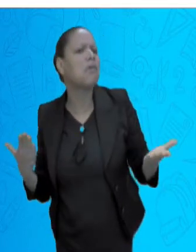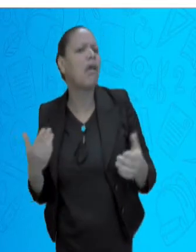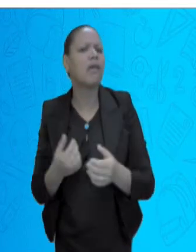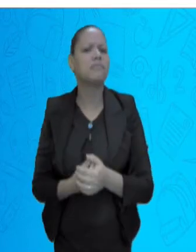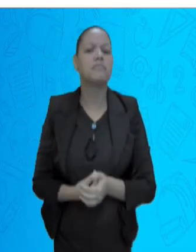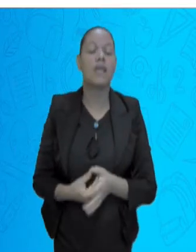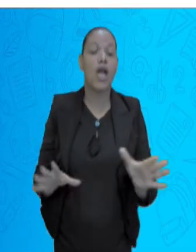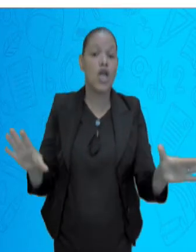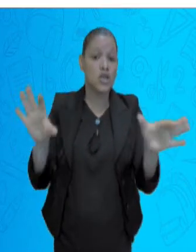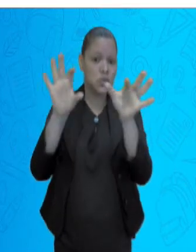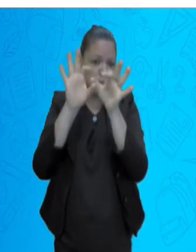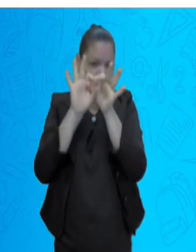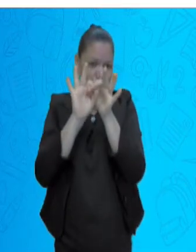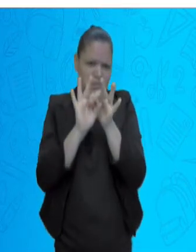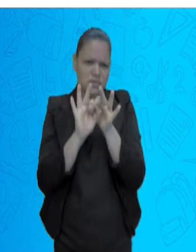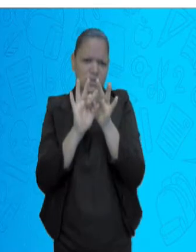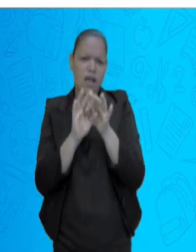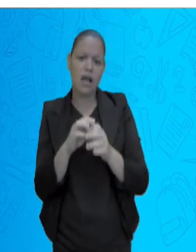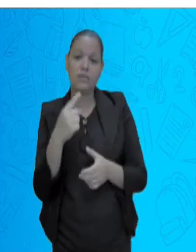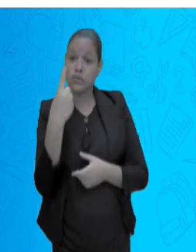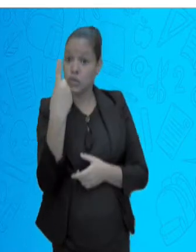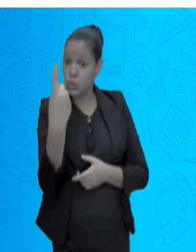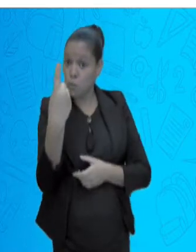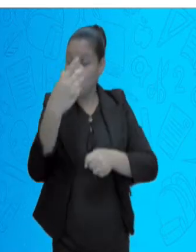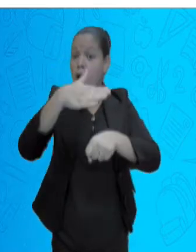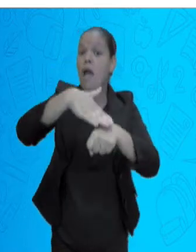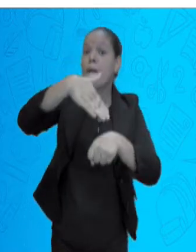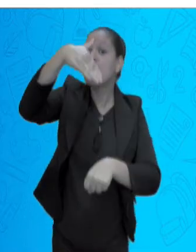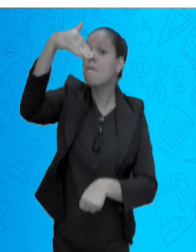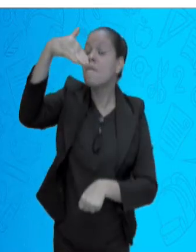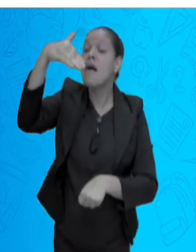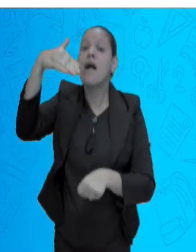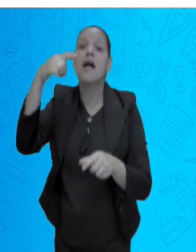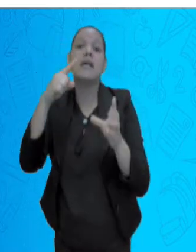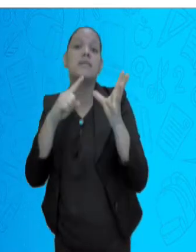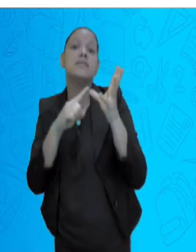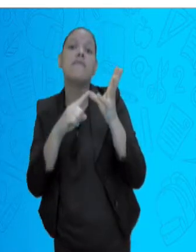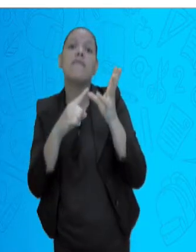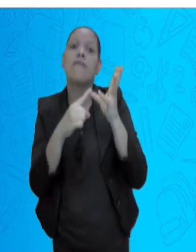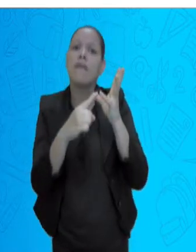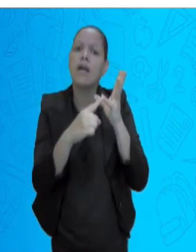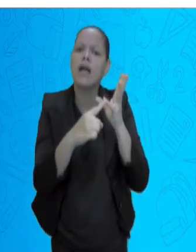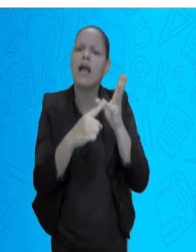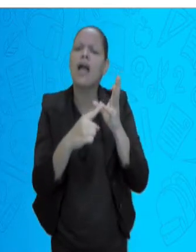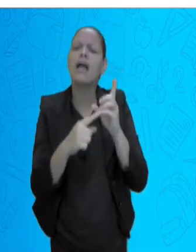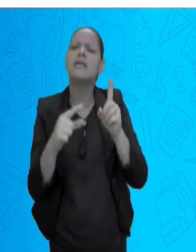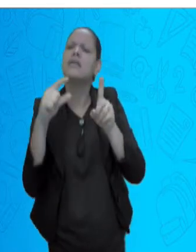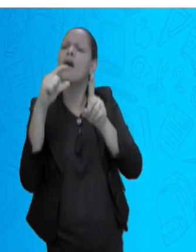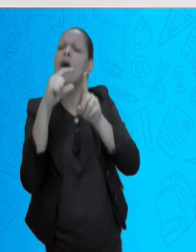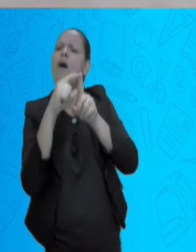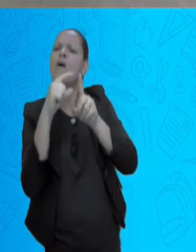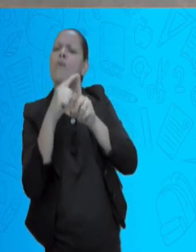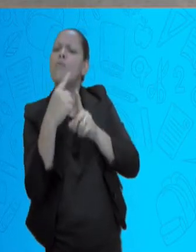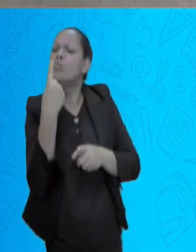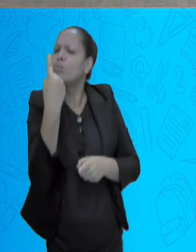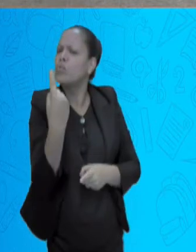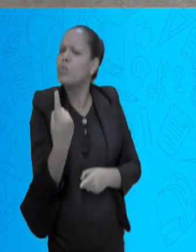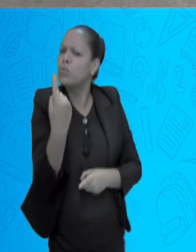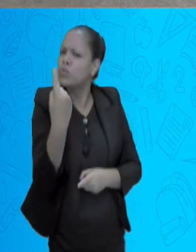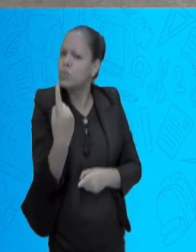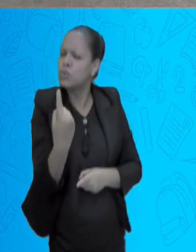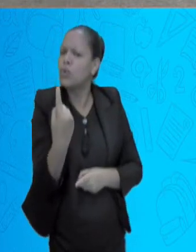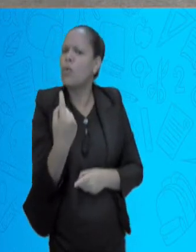palavra, uma ou mais vogais. Encontro vocálico vem da